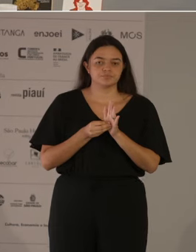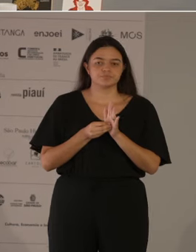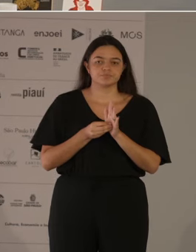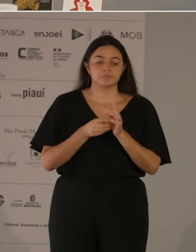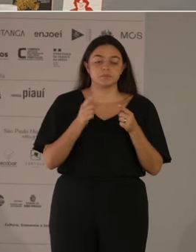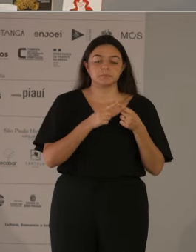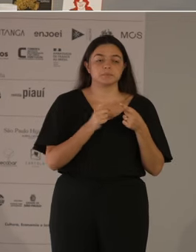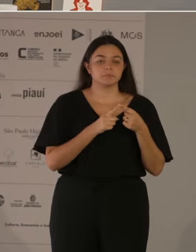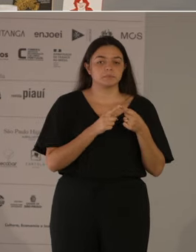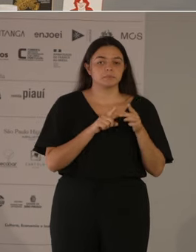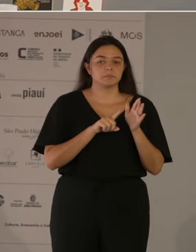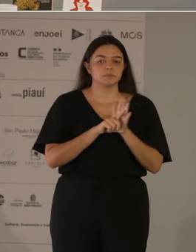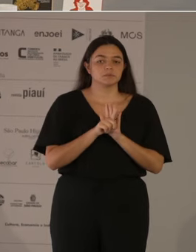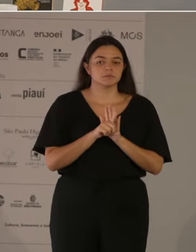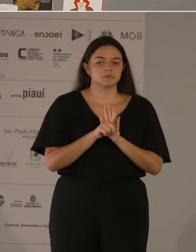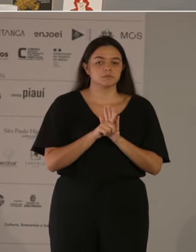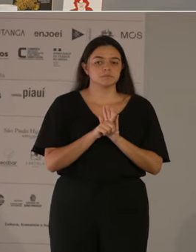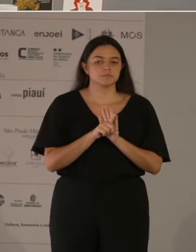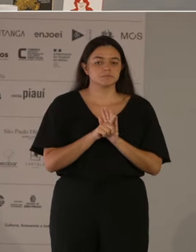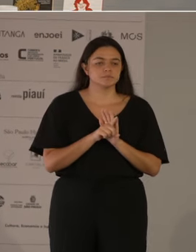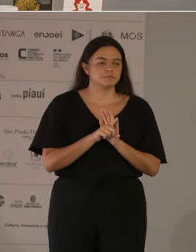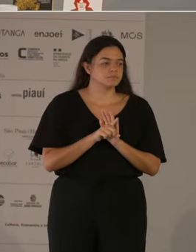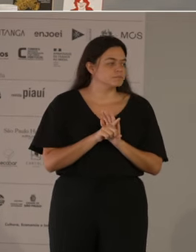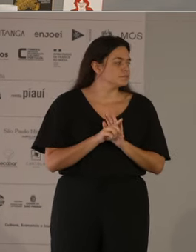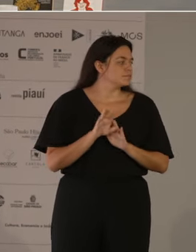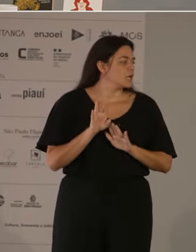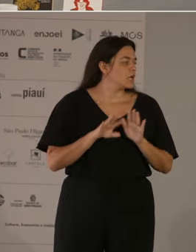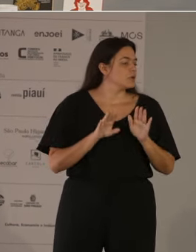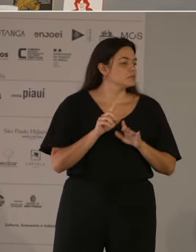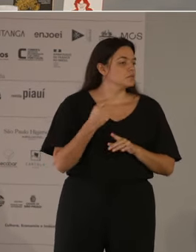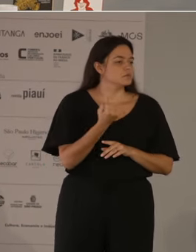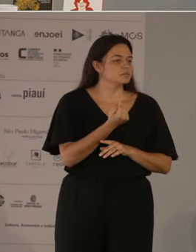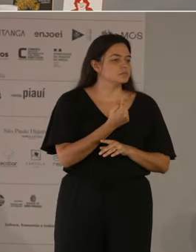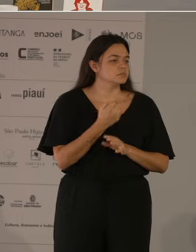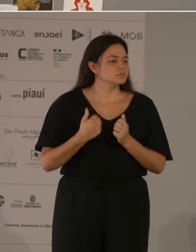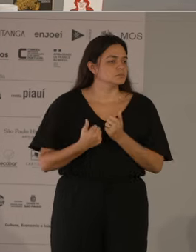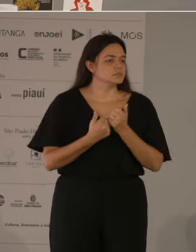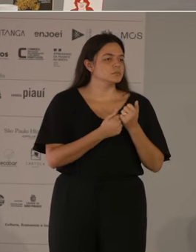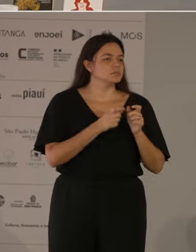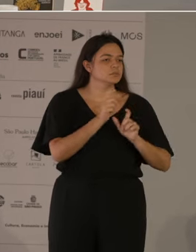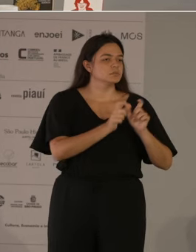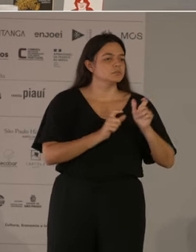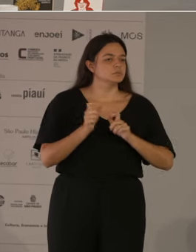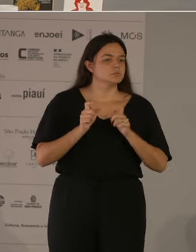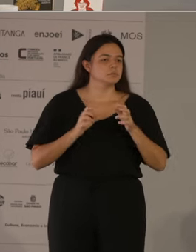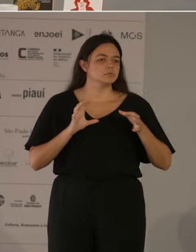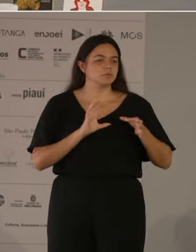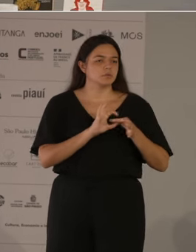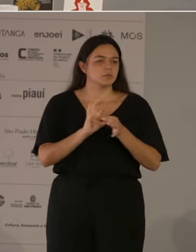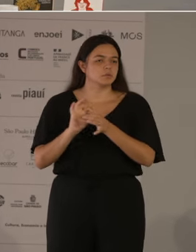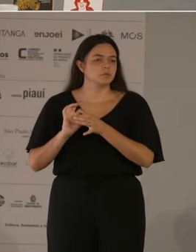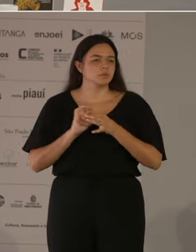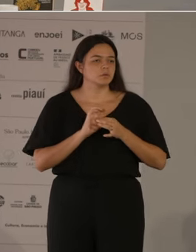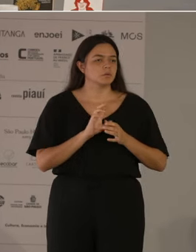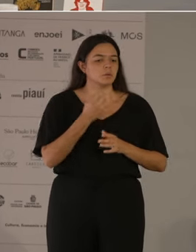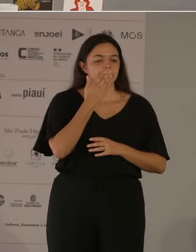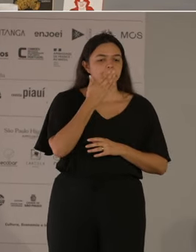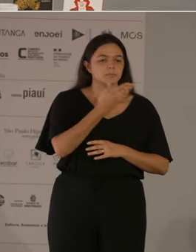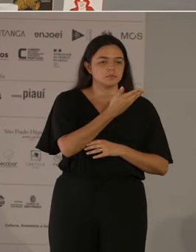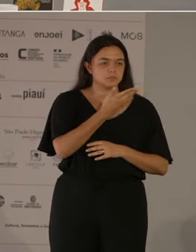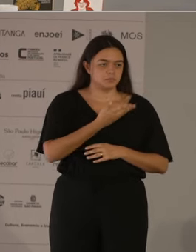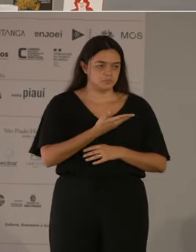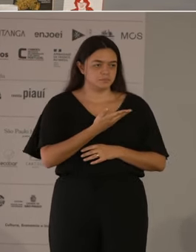vem, que acho que tem a ver com o livro. Às vezes a gente está assumindo aqui que as pessoas estão mais por dentro desse debate, mas eu vou pedir para você, de